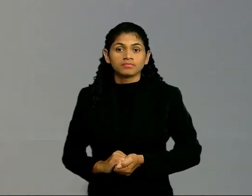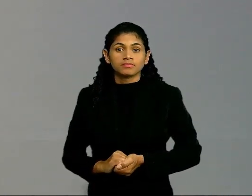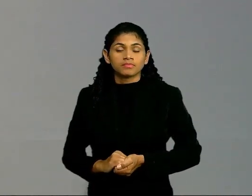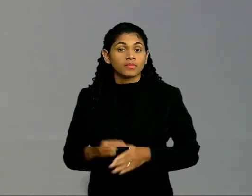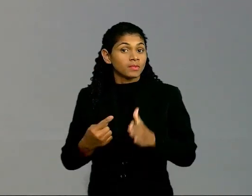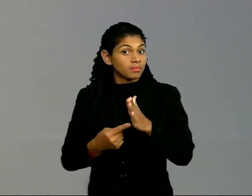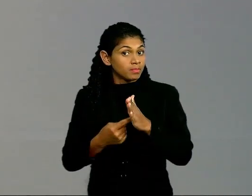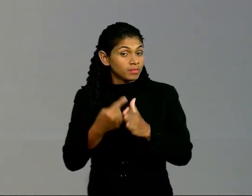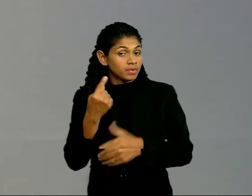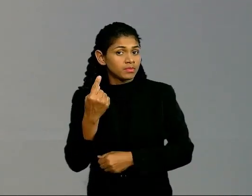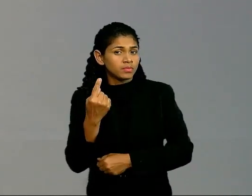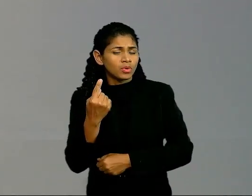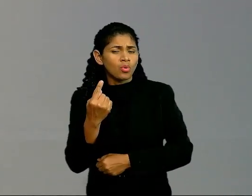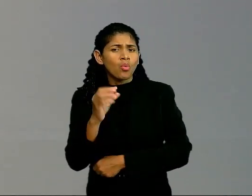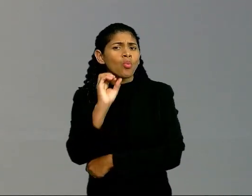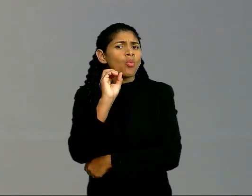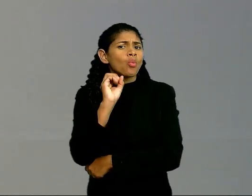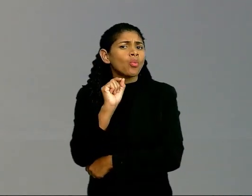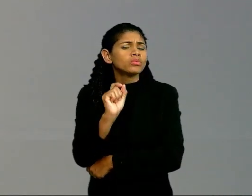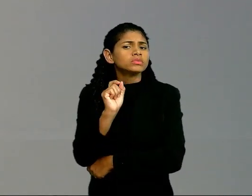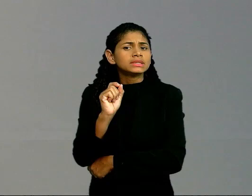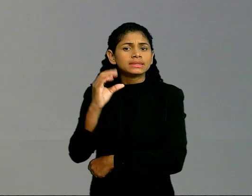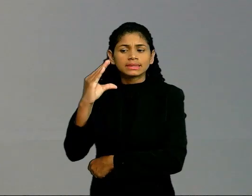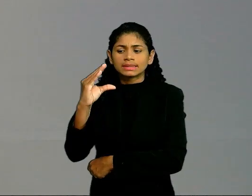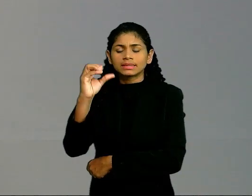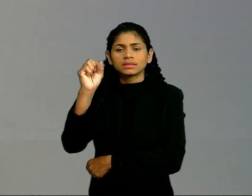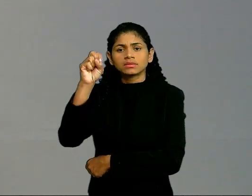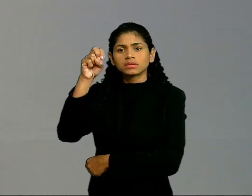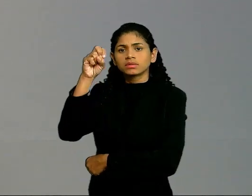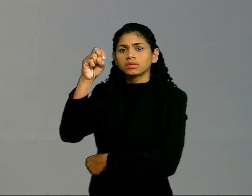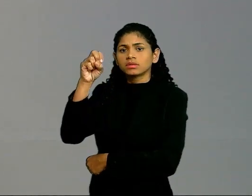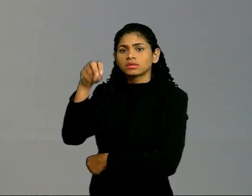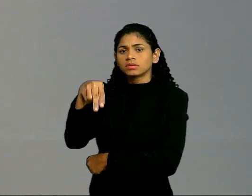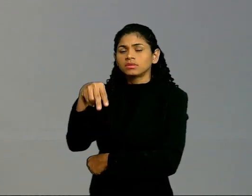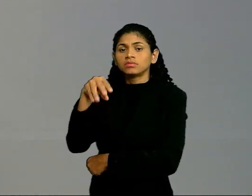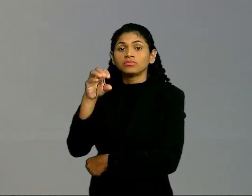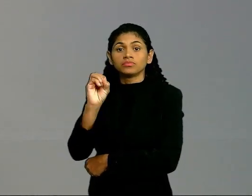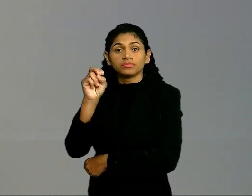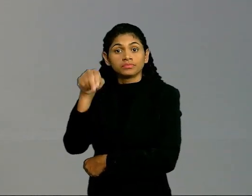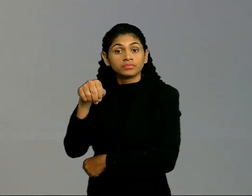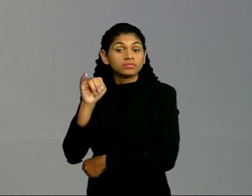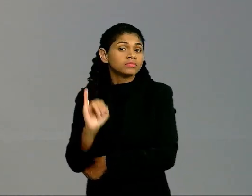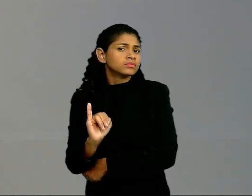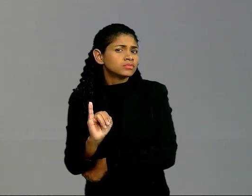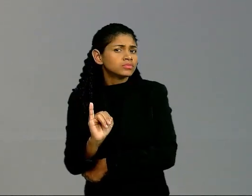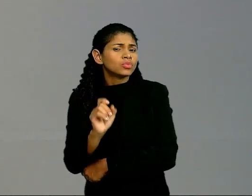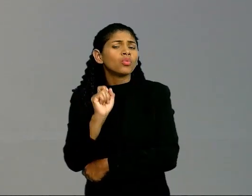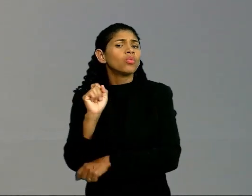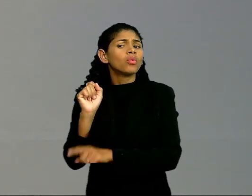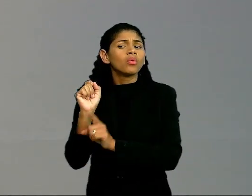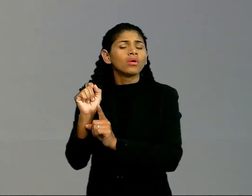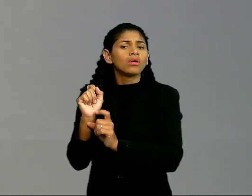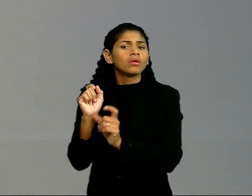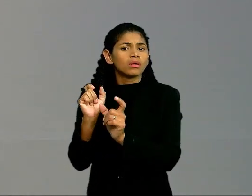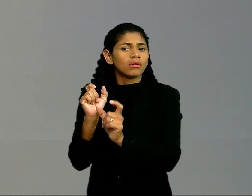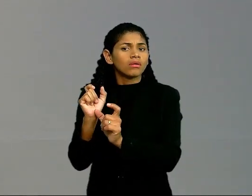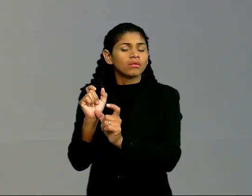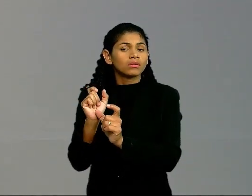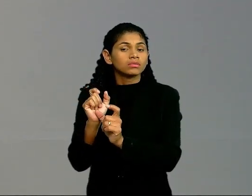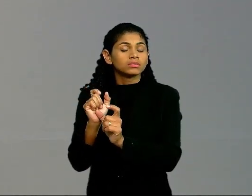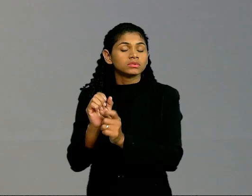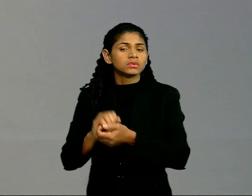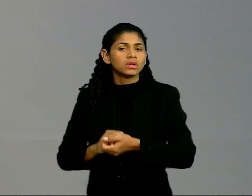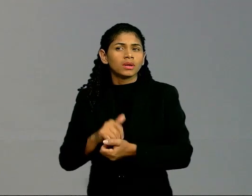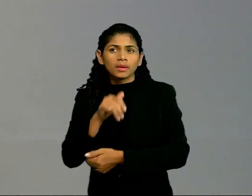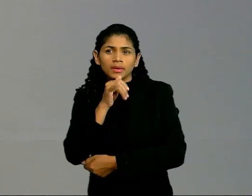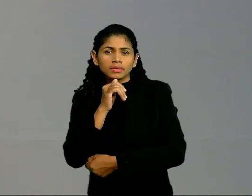lá. Primeiro, o que é cânone? O que faz uma obra se tornar um cânone da literatura brasileira, como